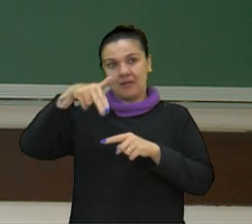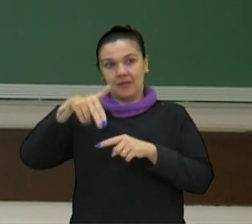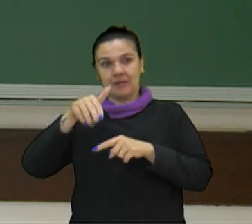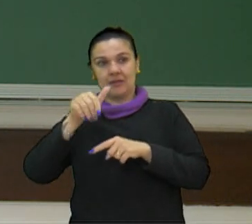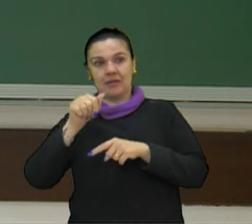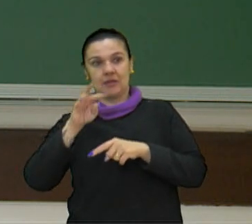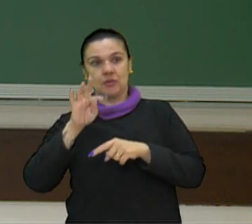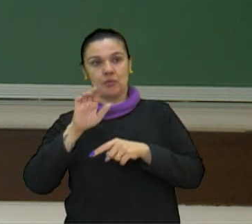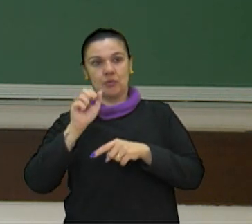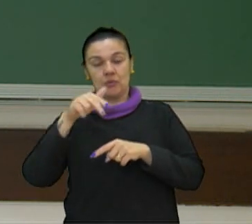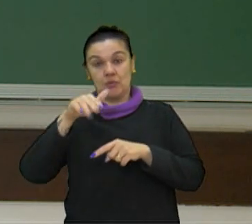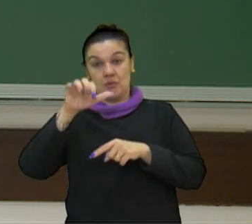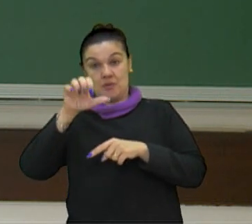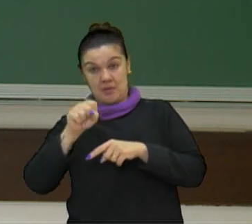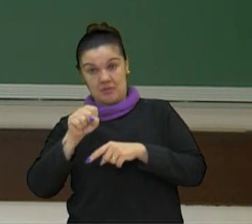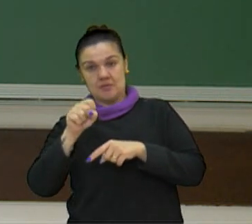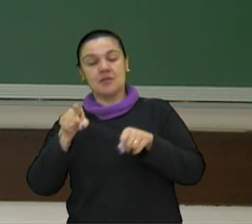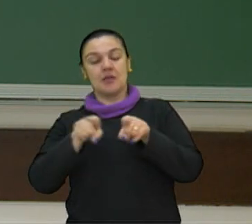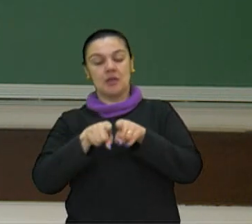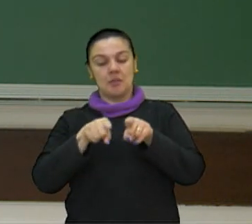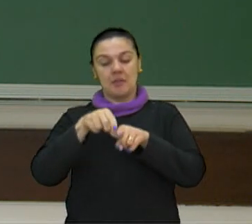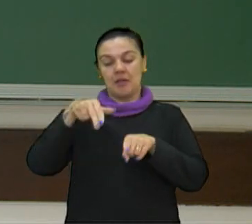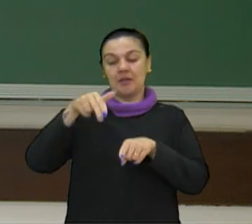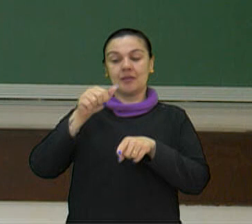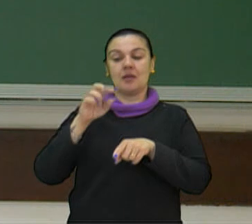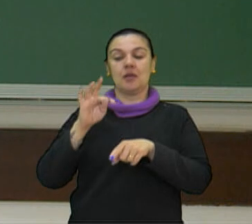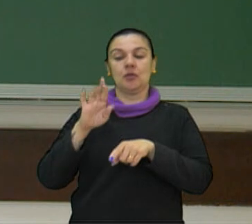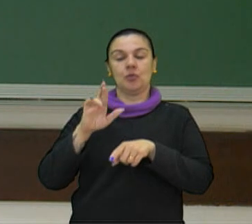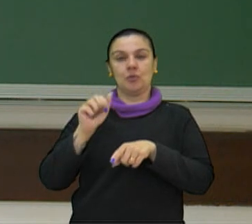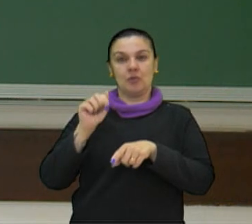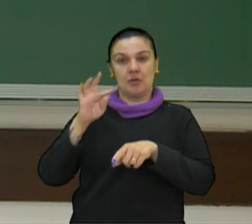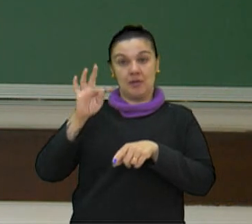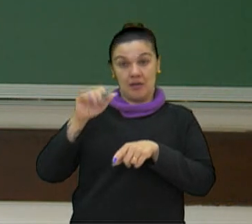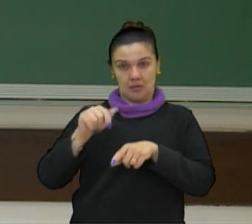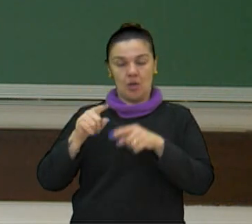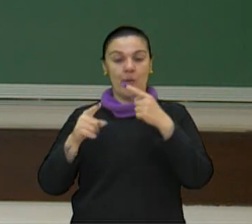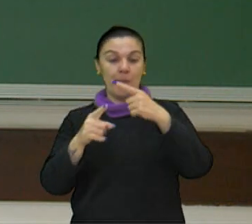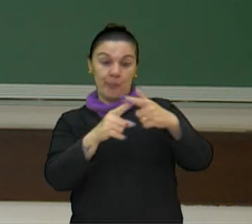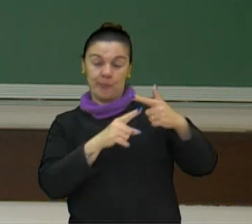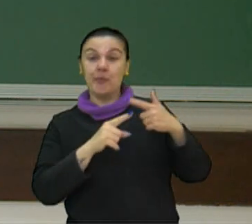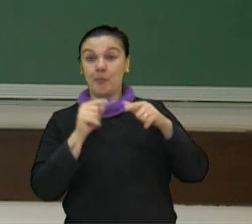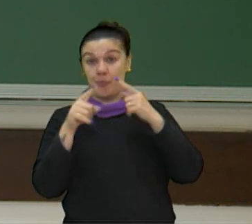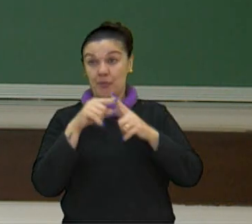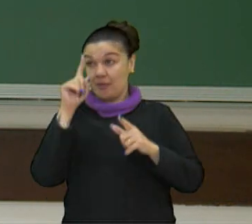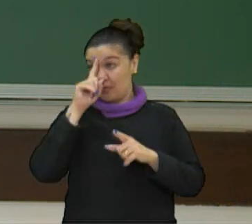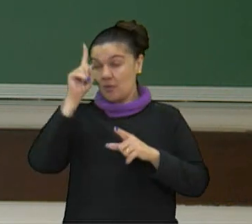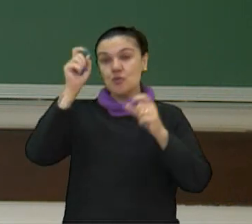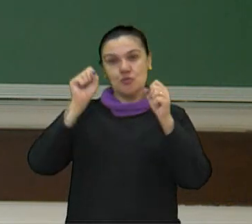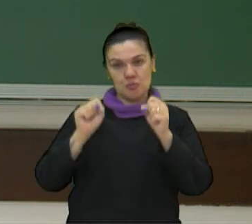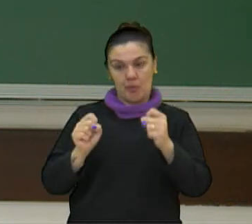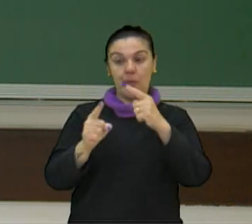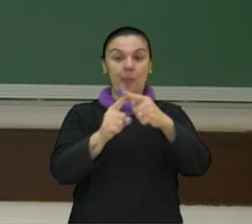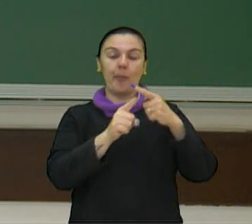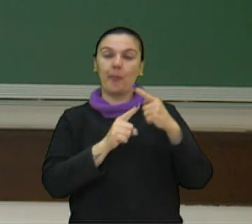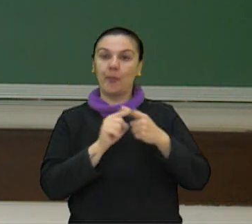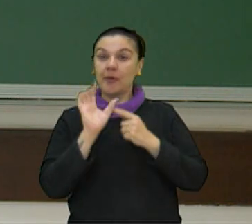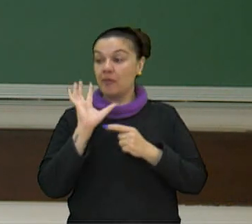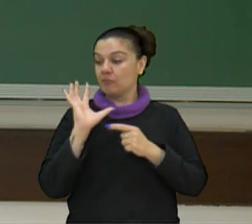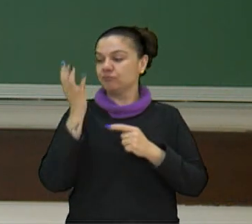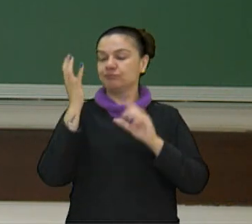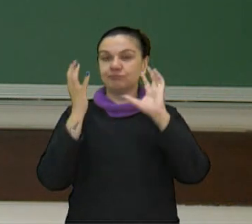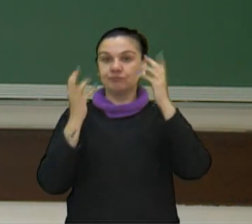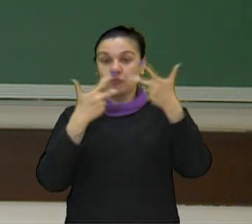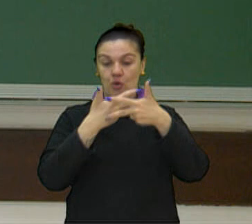naturans e natura naturata. Porque Deus pode ser tomado como causa das coisas ou Deus pode ser tomado